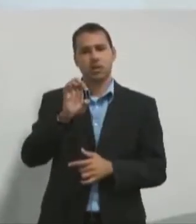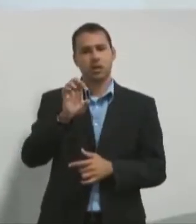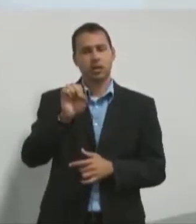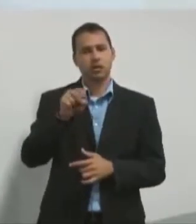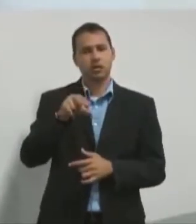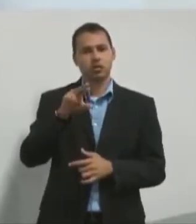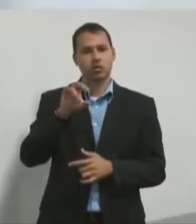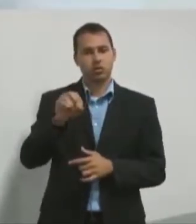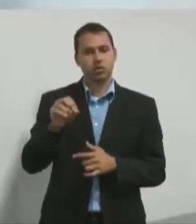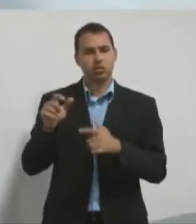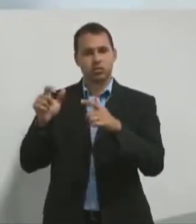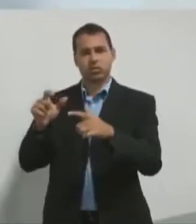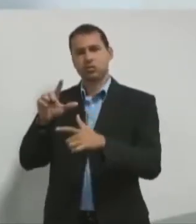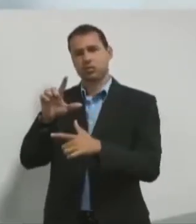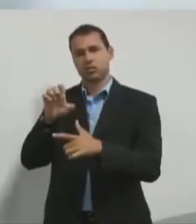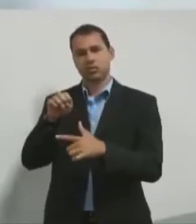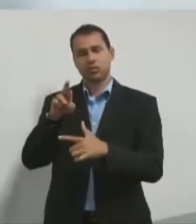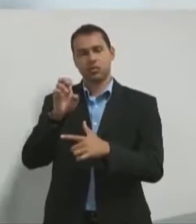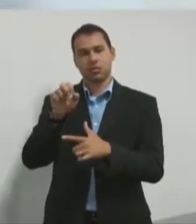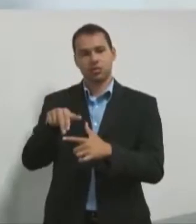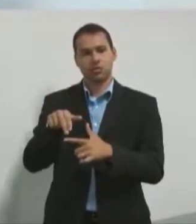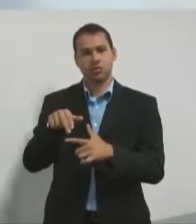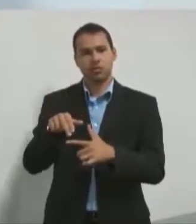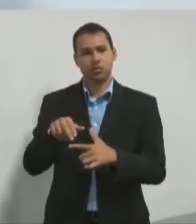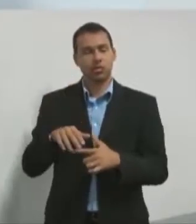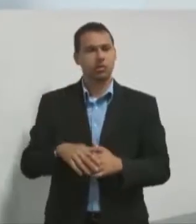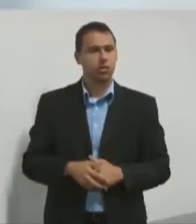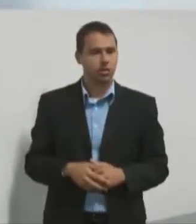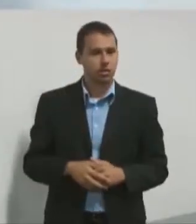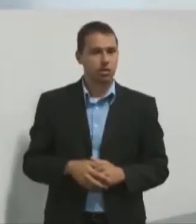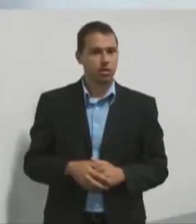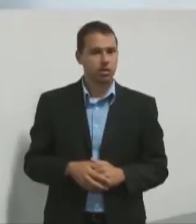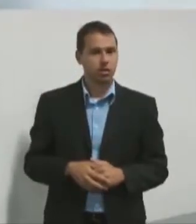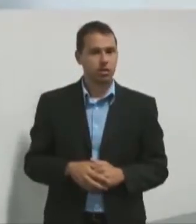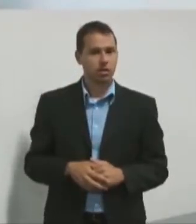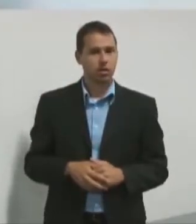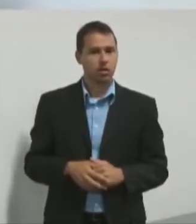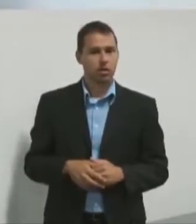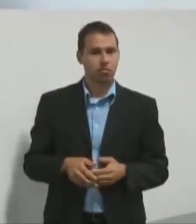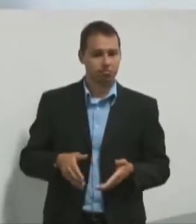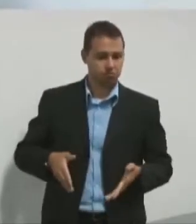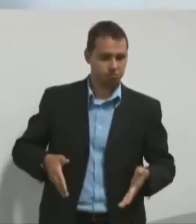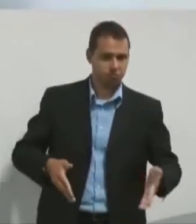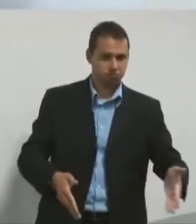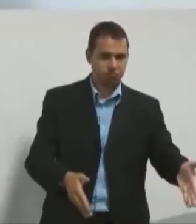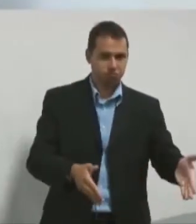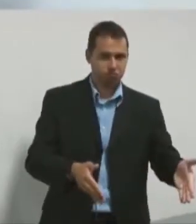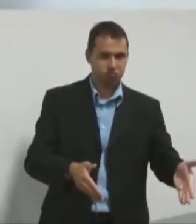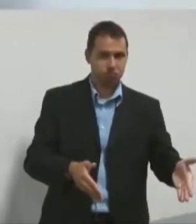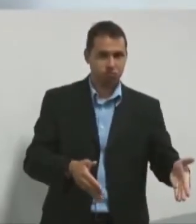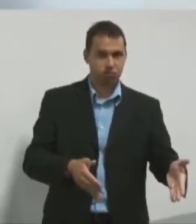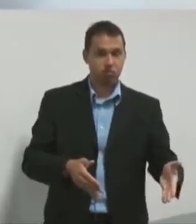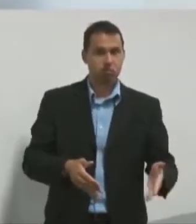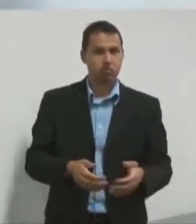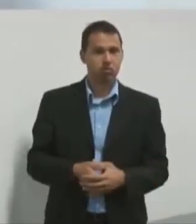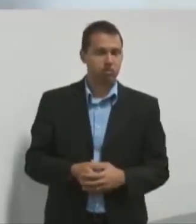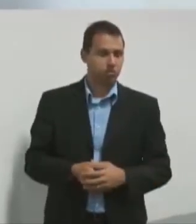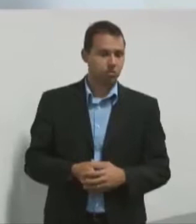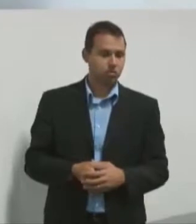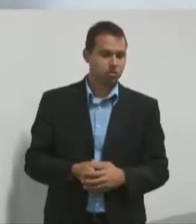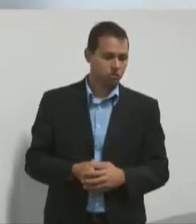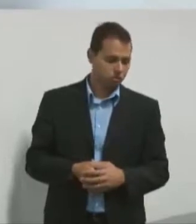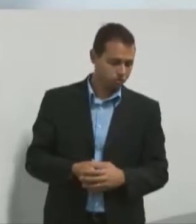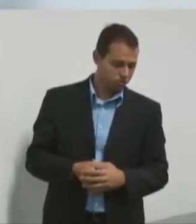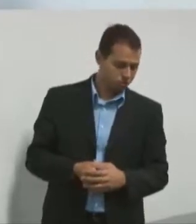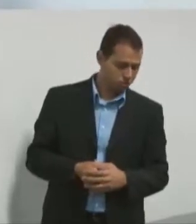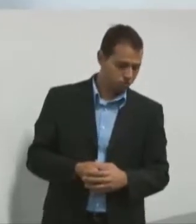Leblon, parece que eles fazem é por capricho, senhor presidente. Abre as valetas para passar os esgotos e estão levando os lixos lá da mais